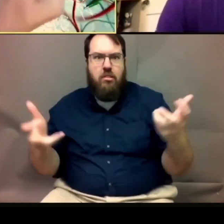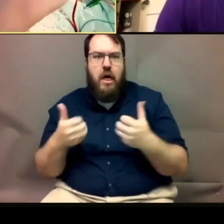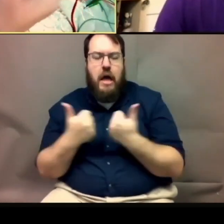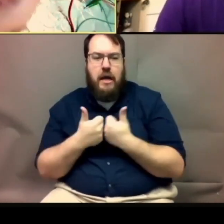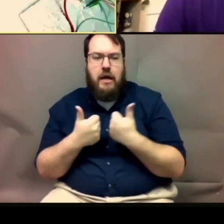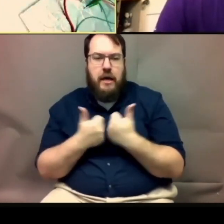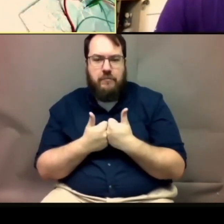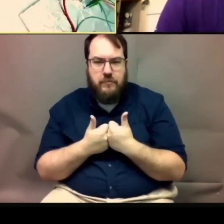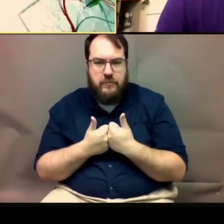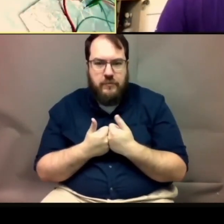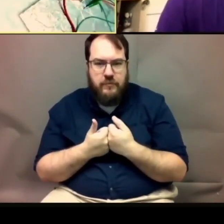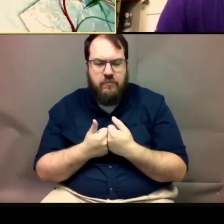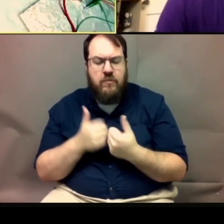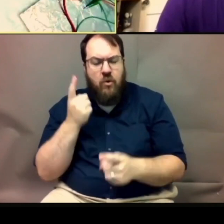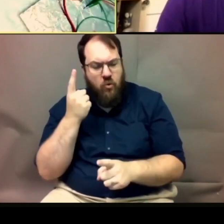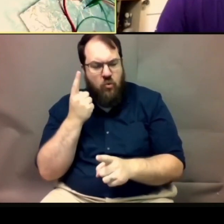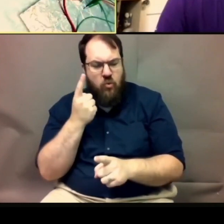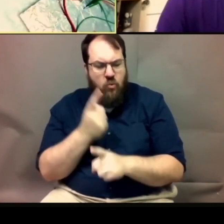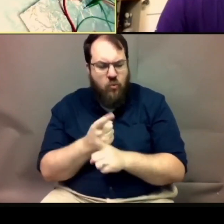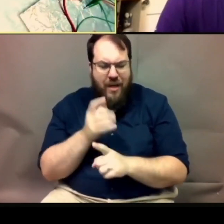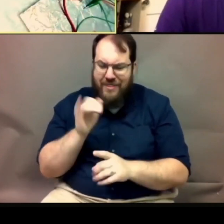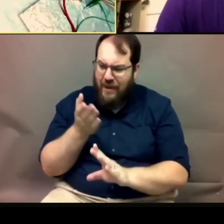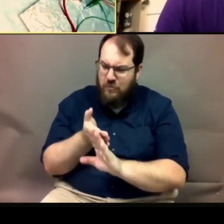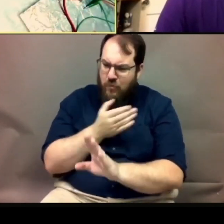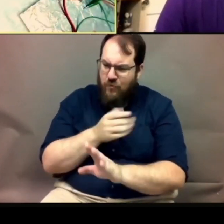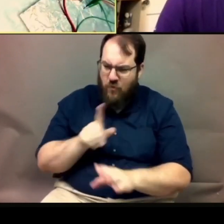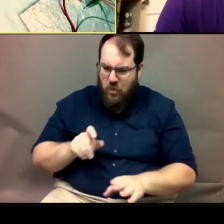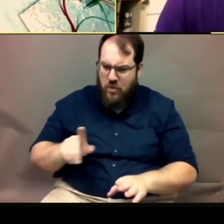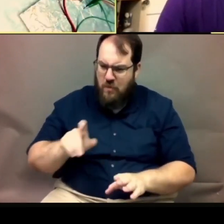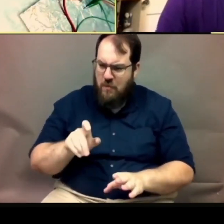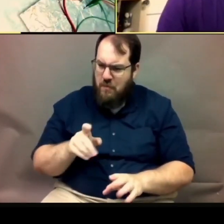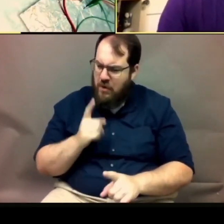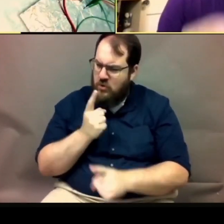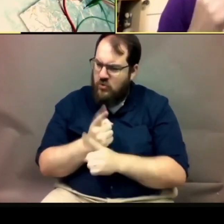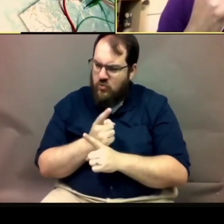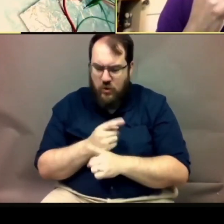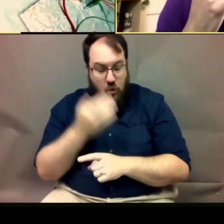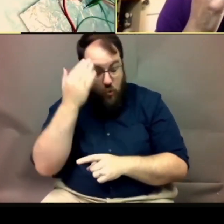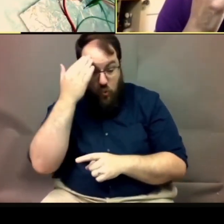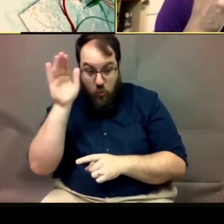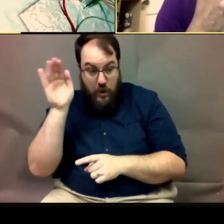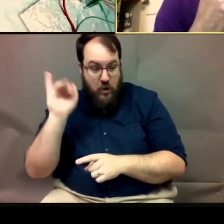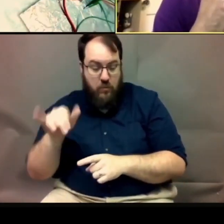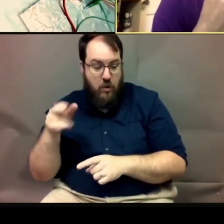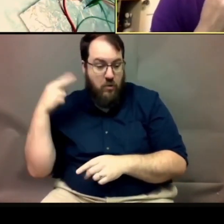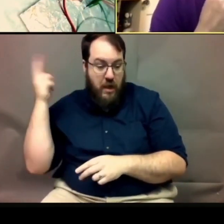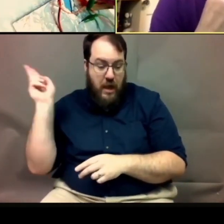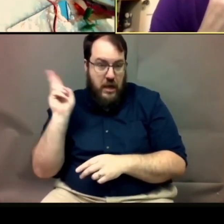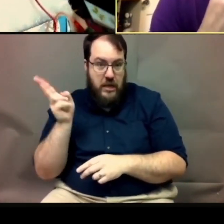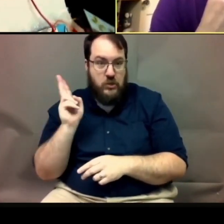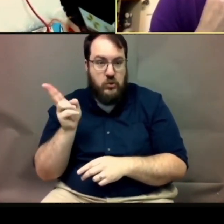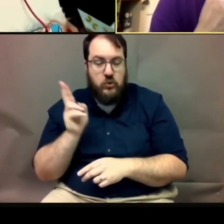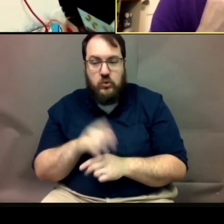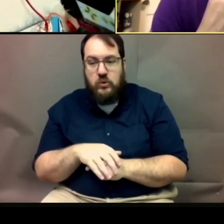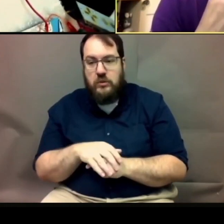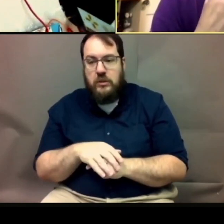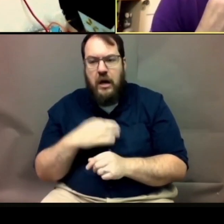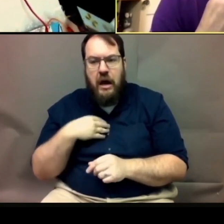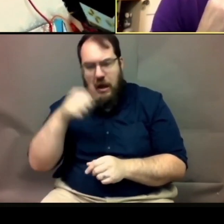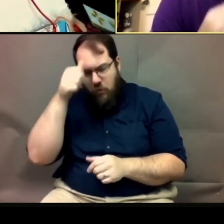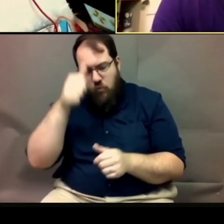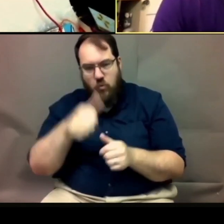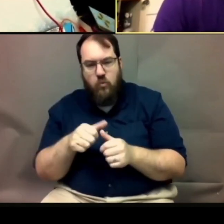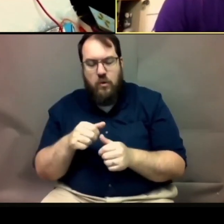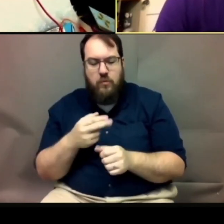trabalhando com as setas em vários games. Isso não foi antes da existência do mouse? Não, espera aí, eu não me